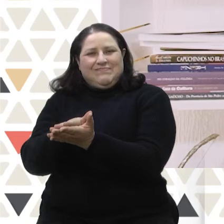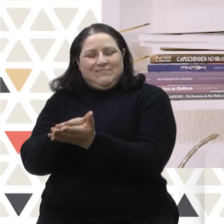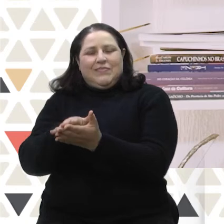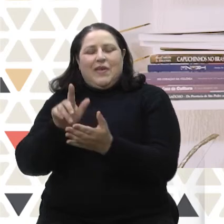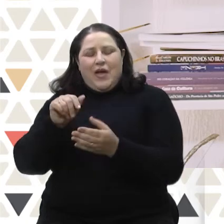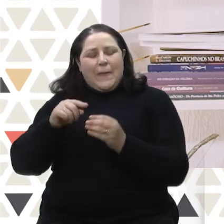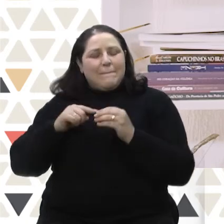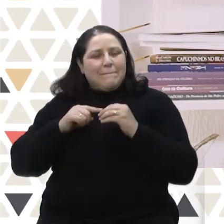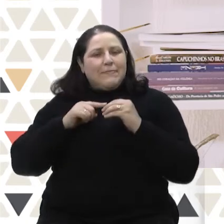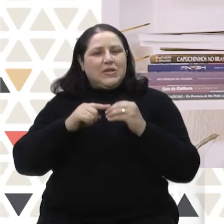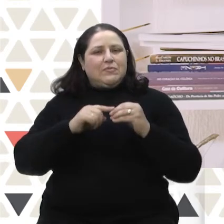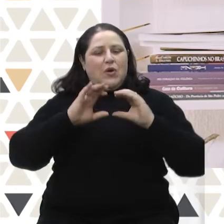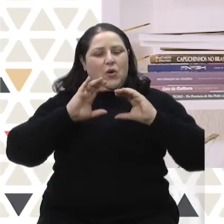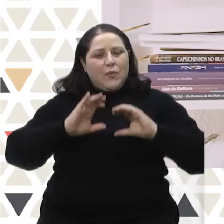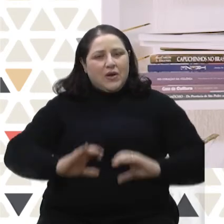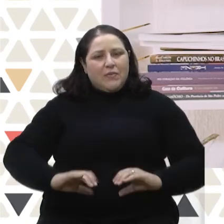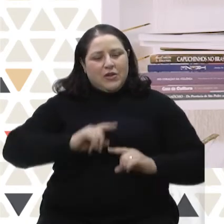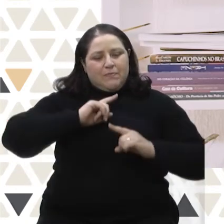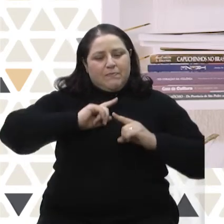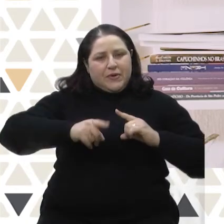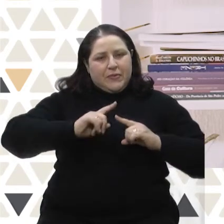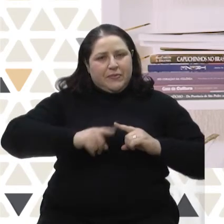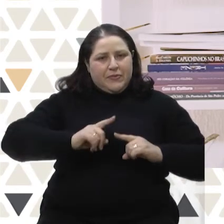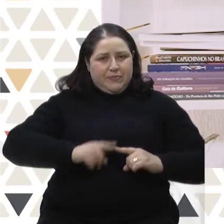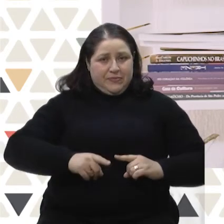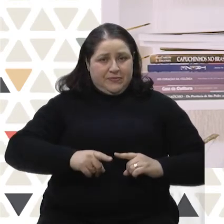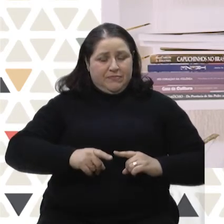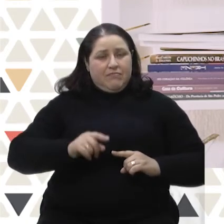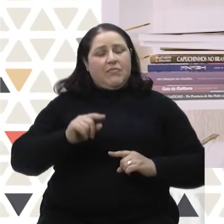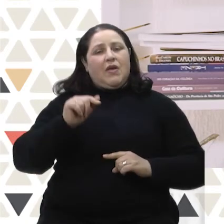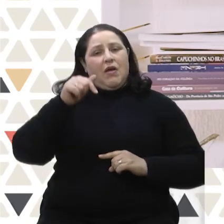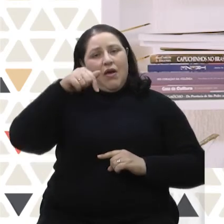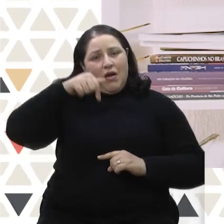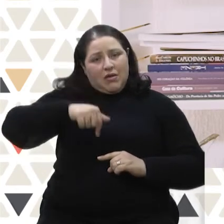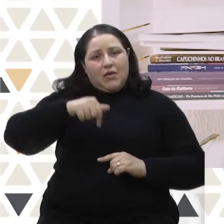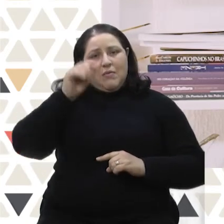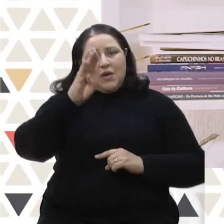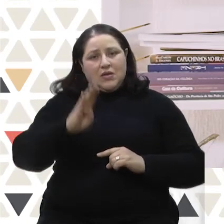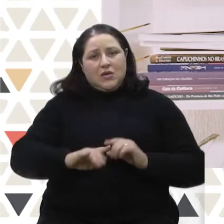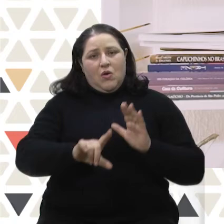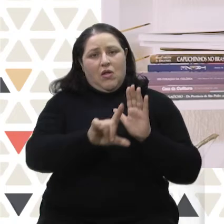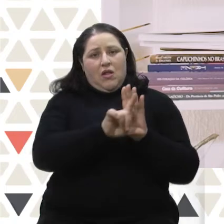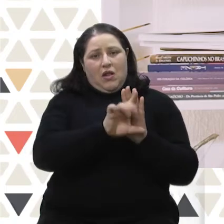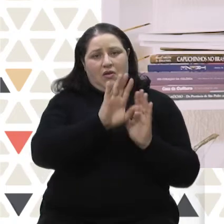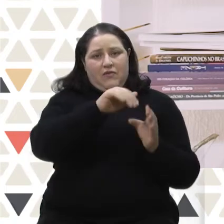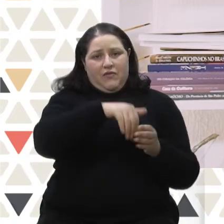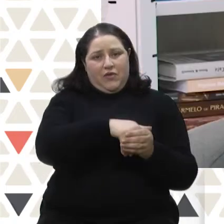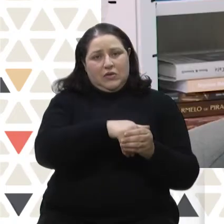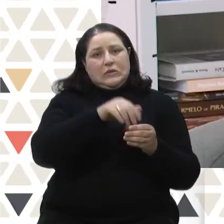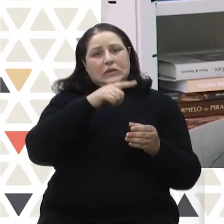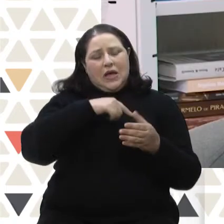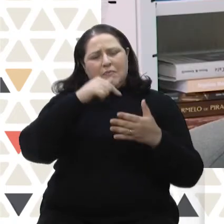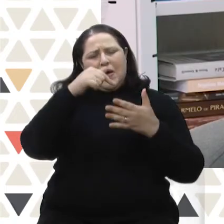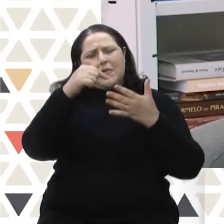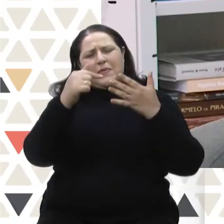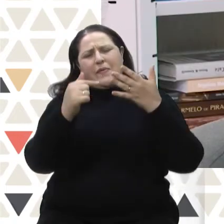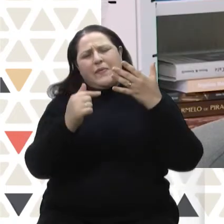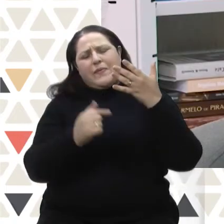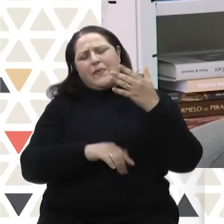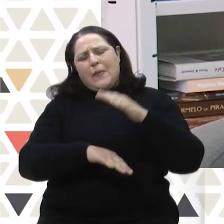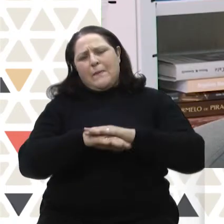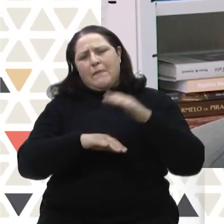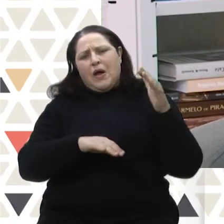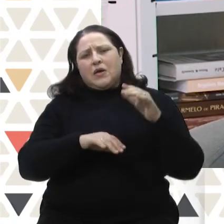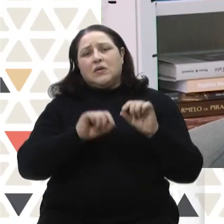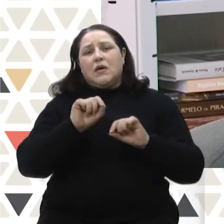principais condutas vedadas e as suas proibições no nosso Código Eleitoral. Existem tantas outras. O que